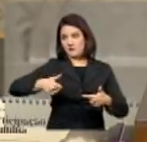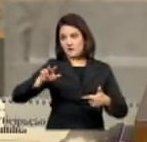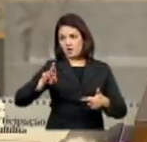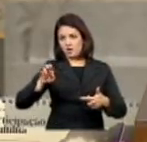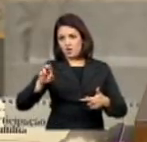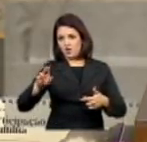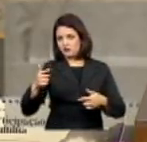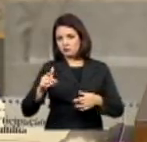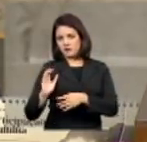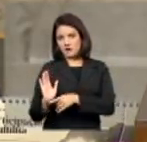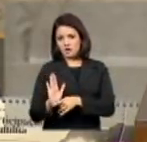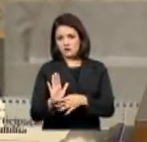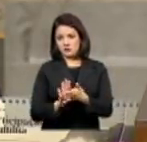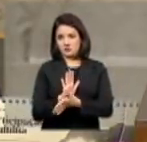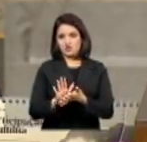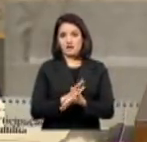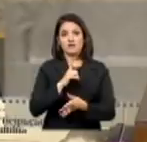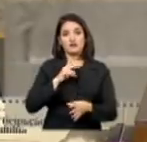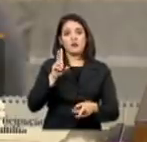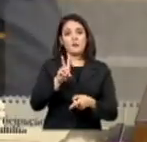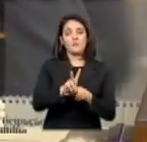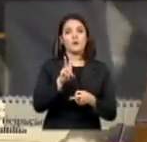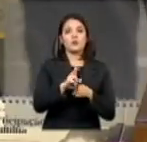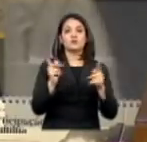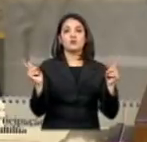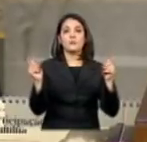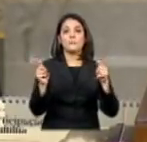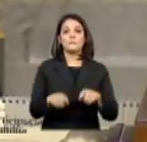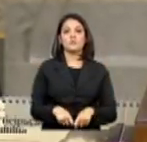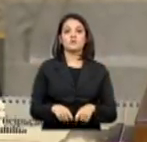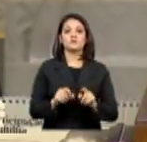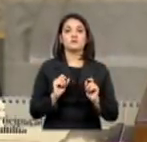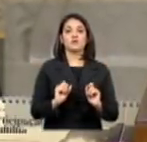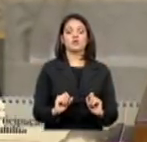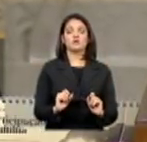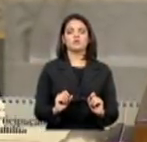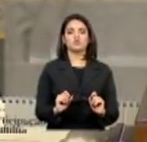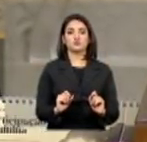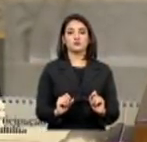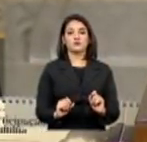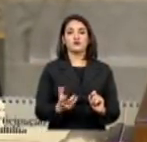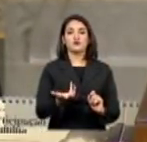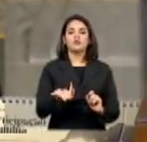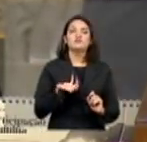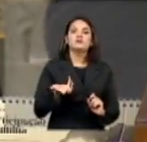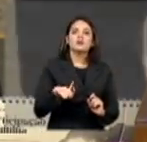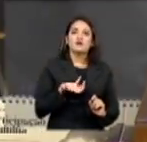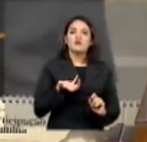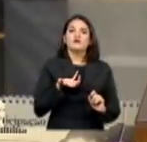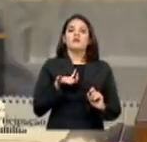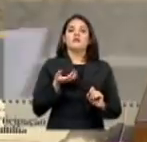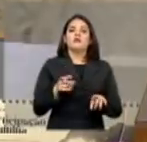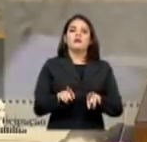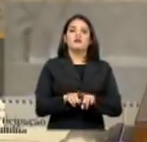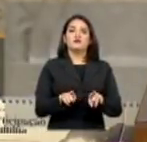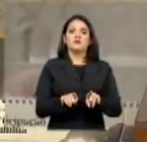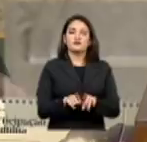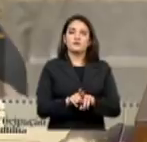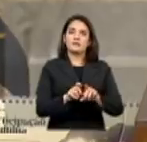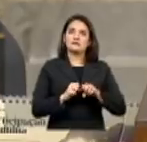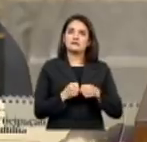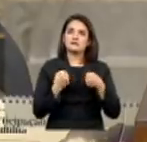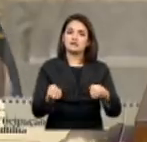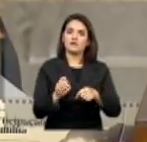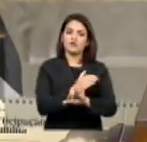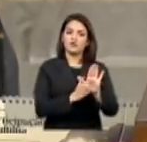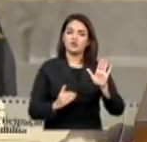visa proteger é a possibilidade corréus relatados querendo possam rebater todos os fracos fatos